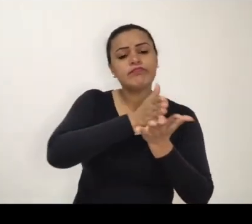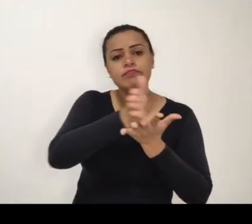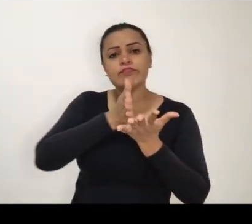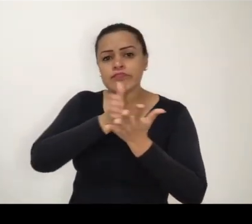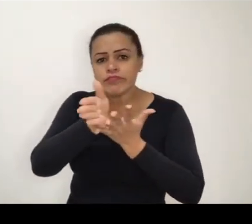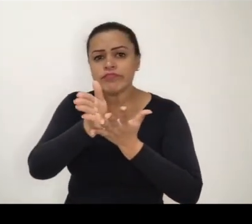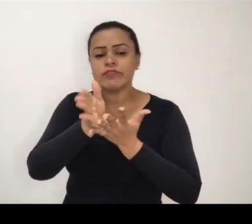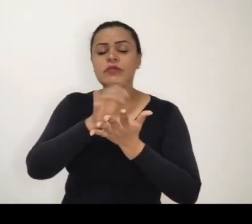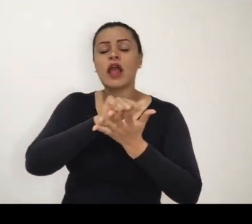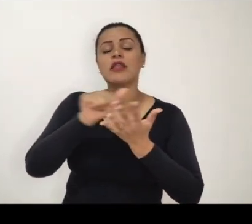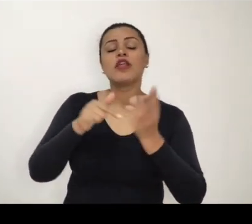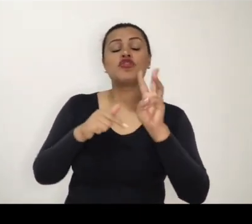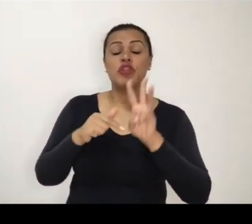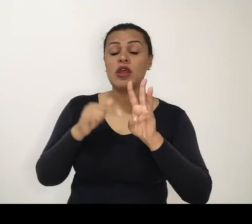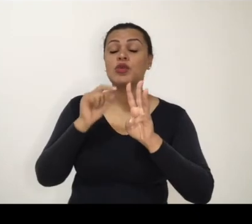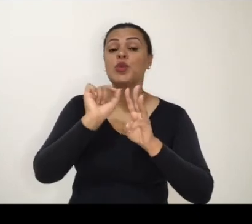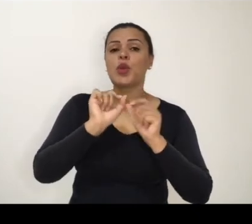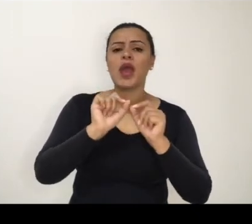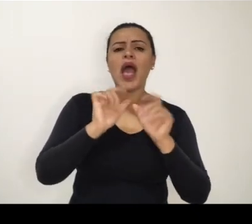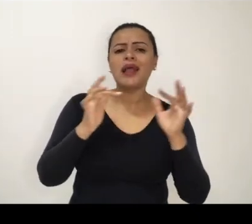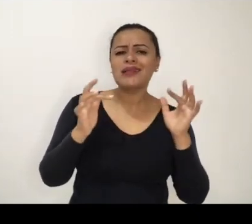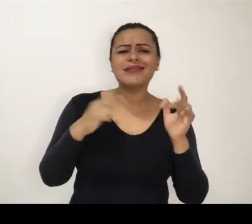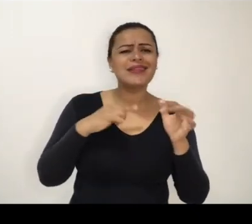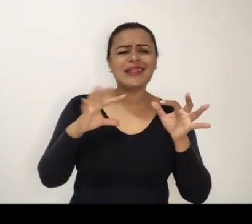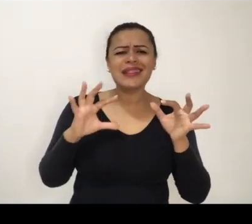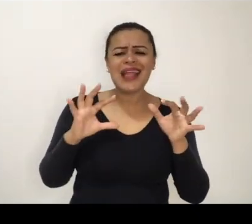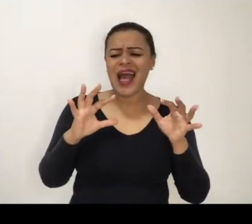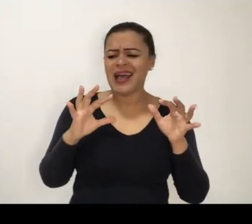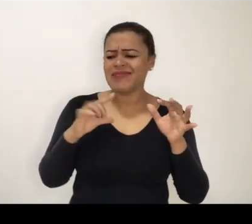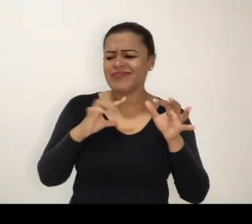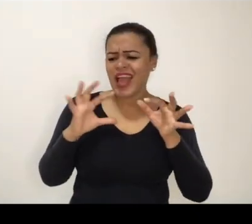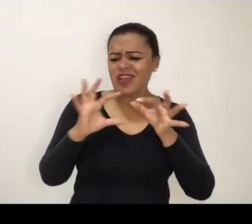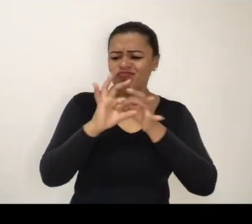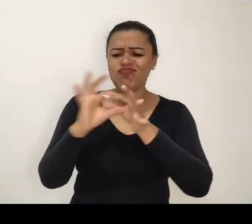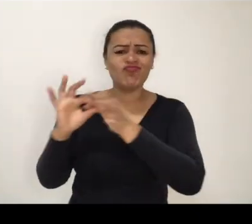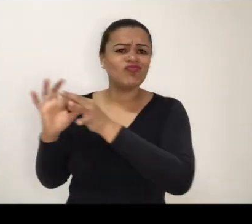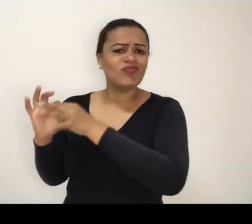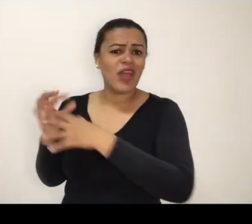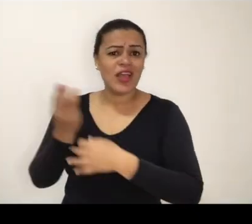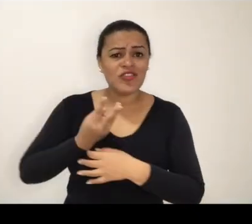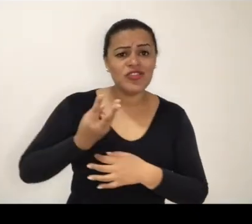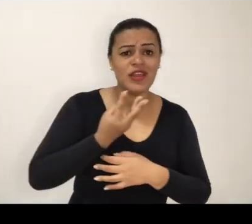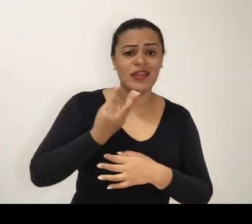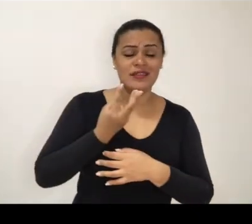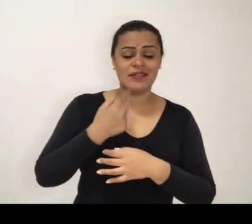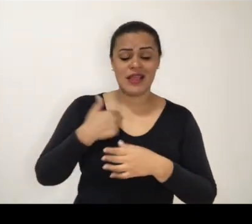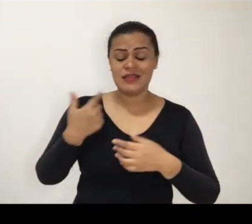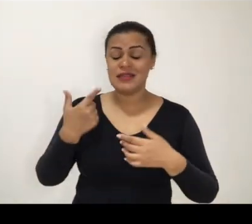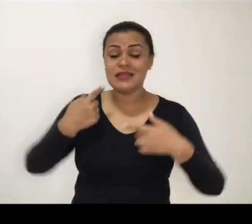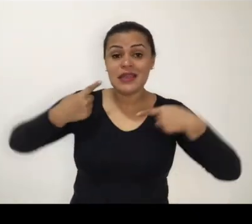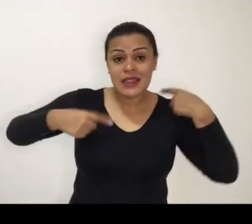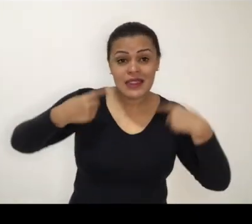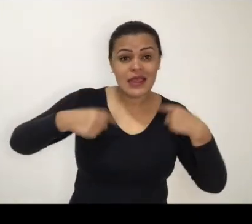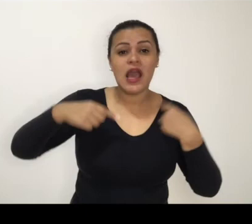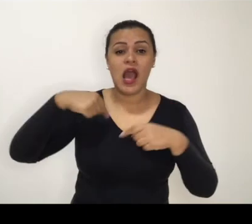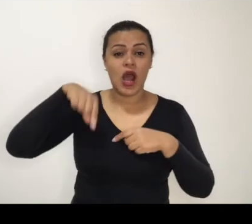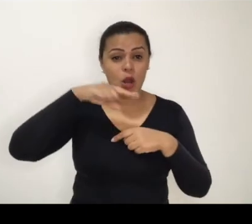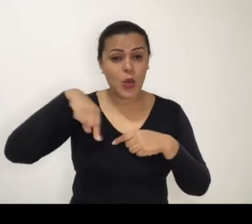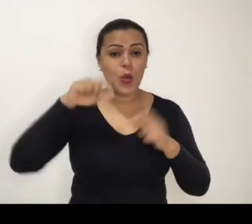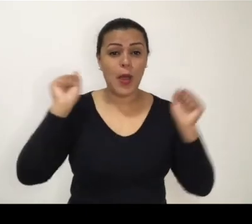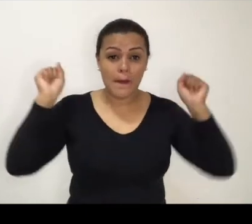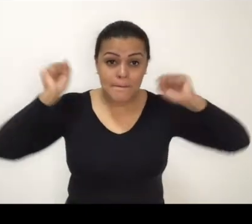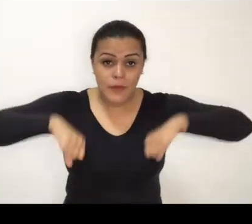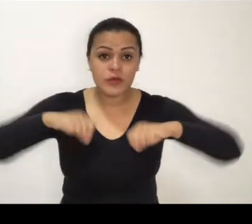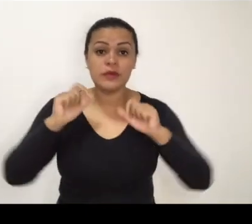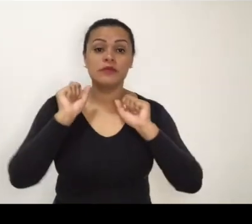conectadas entre si o tempo todo. Esse diálogo, ele existe, ele é possível e ele é